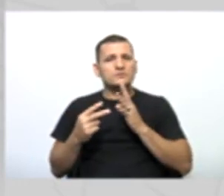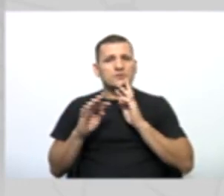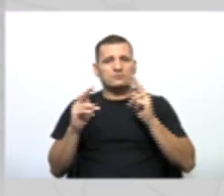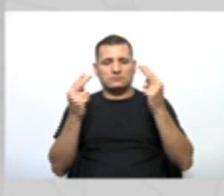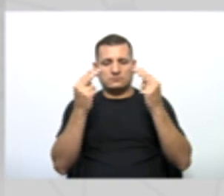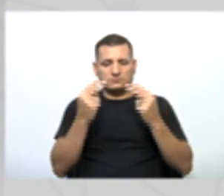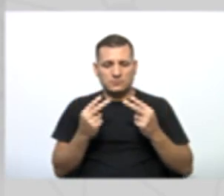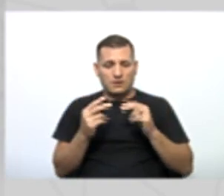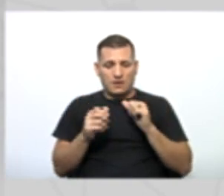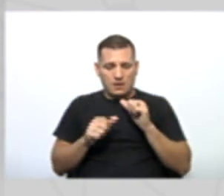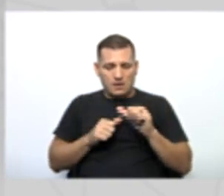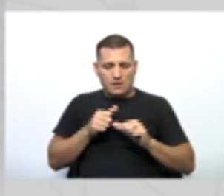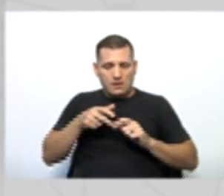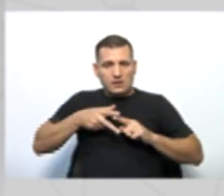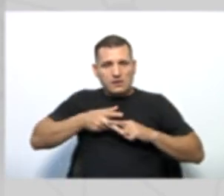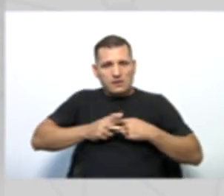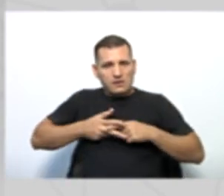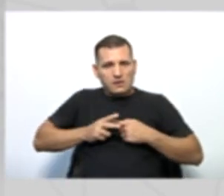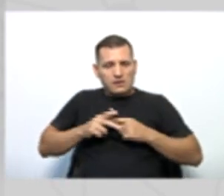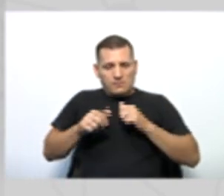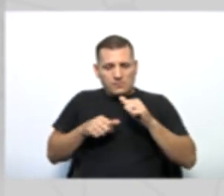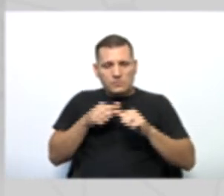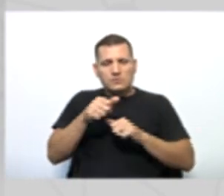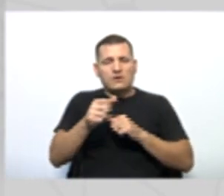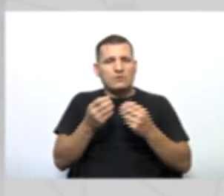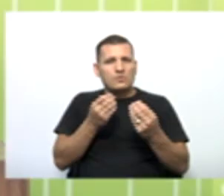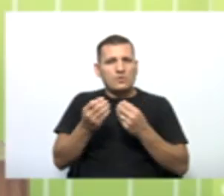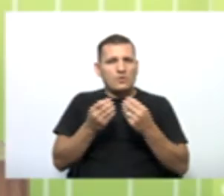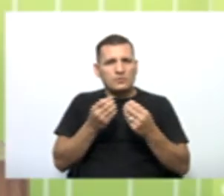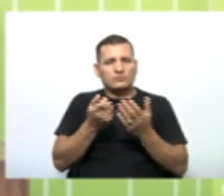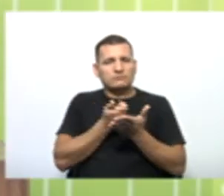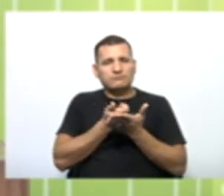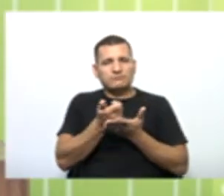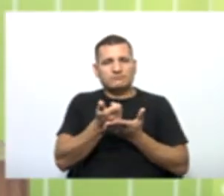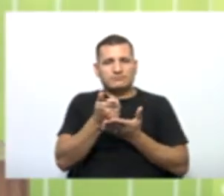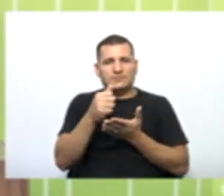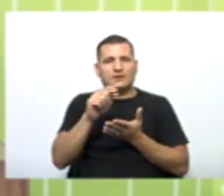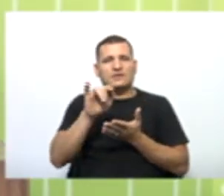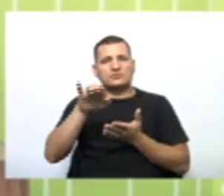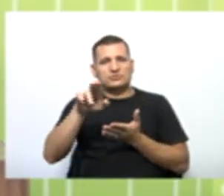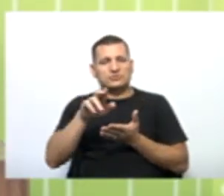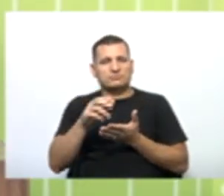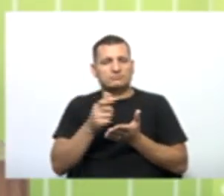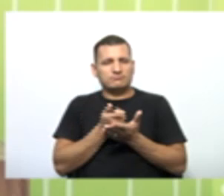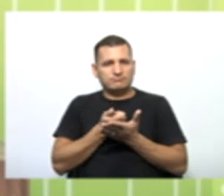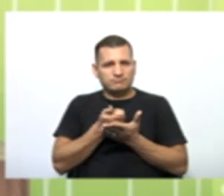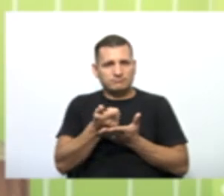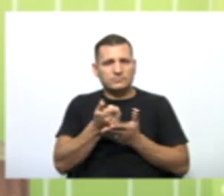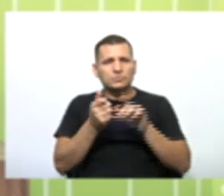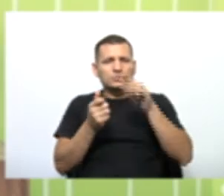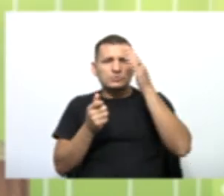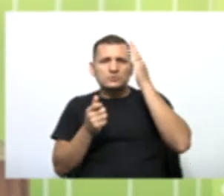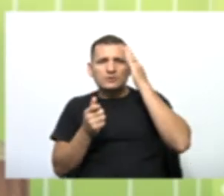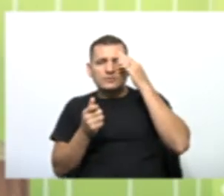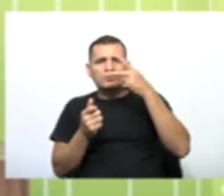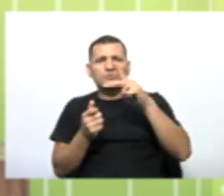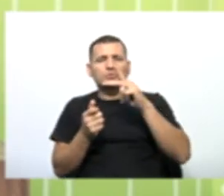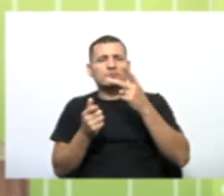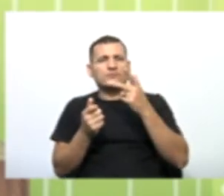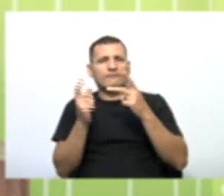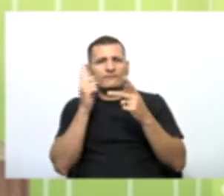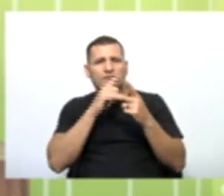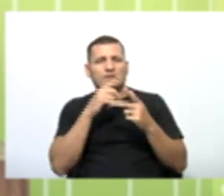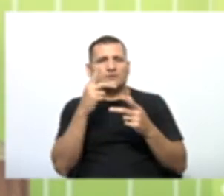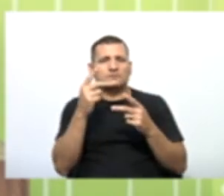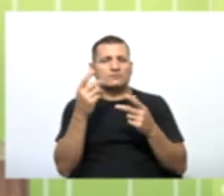de agir. Você, aluno, vai procurar conhecer a si mesmo para saber quais são suas falhas, quais são seus pontos